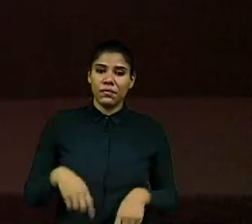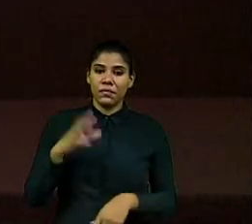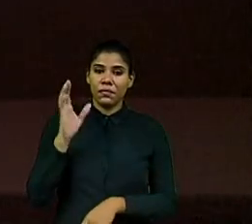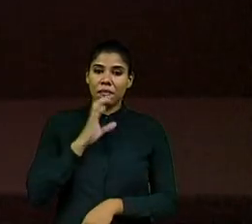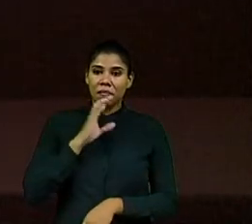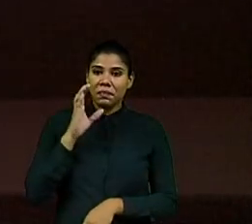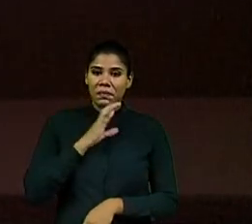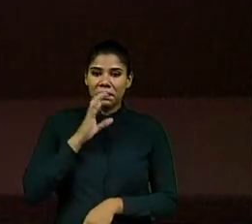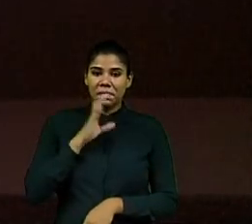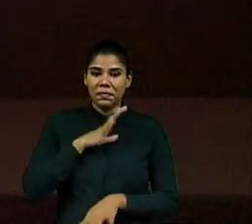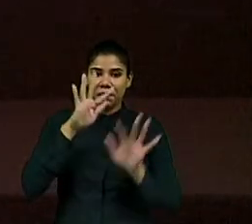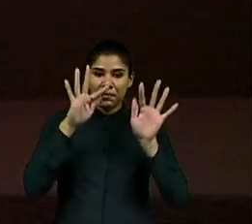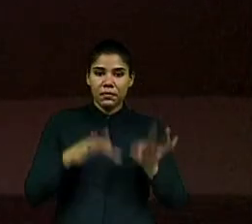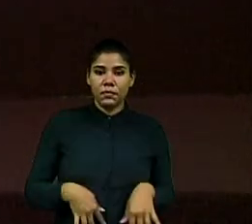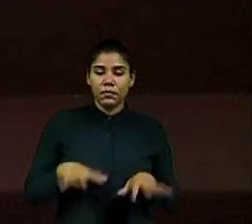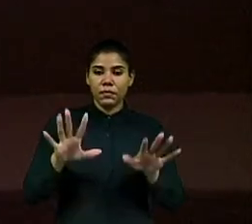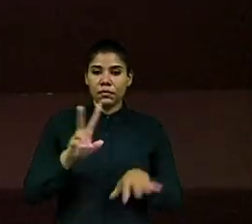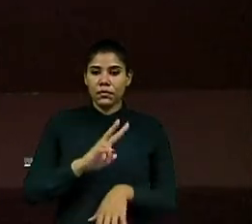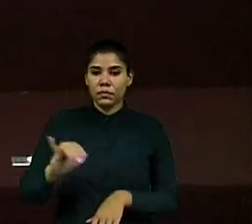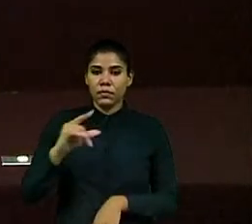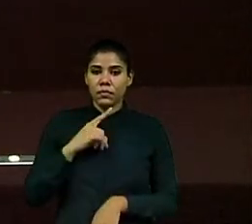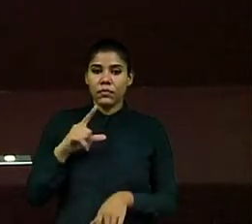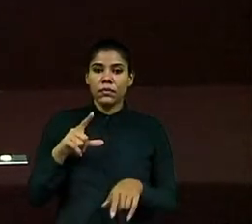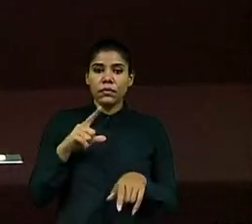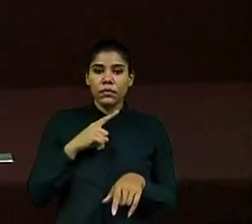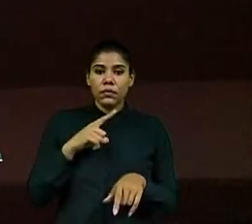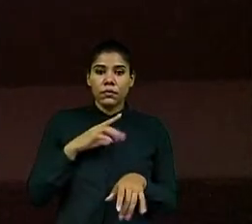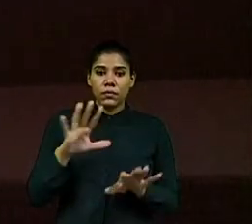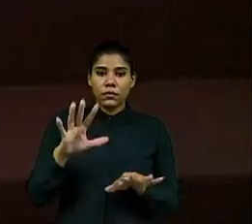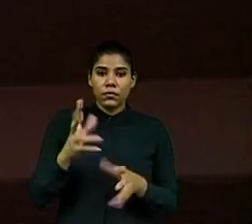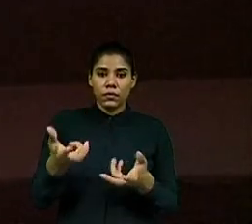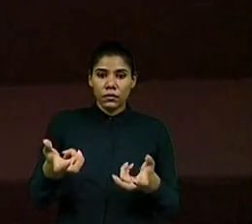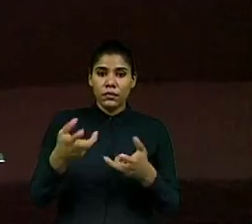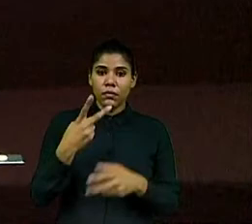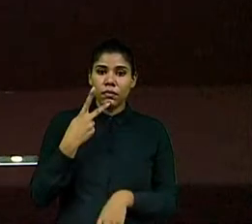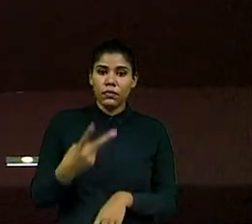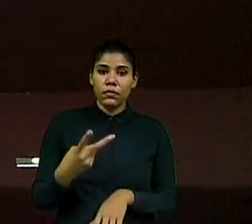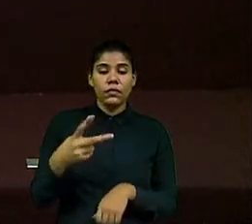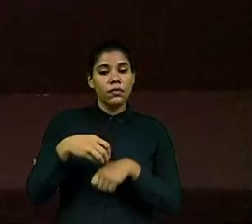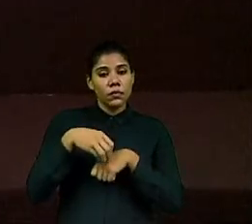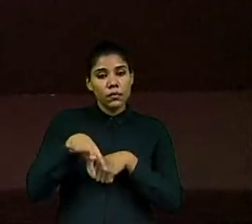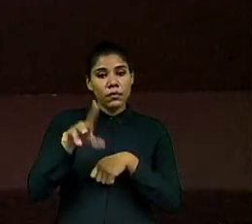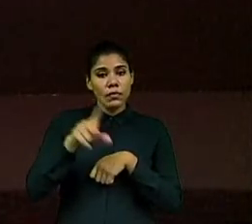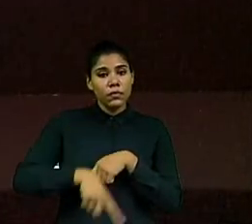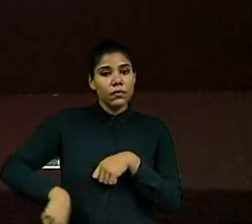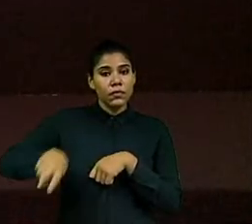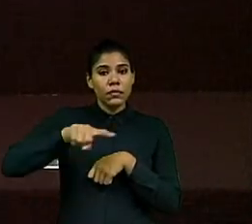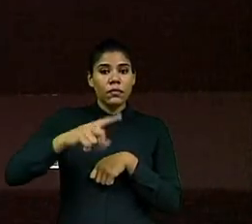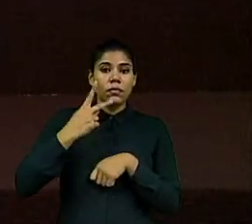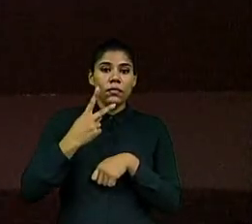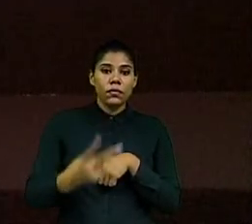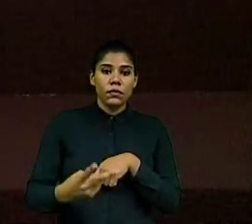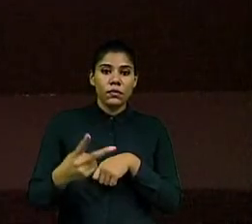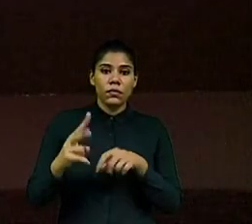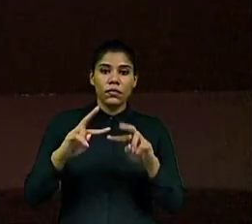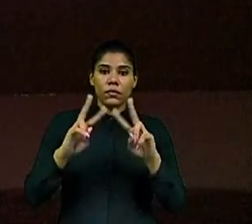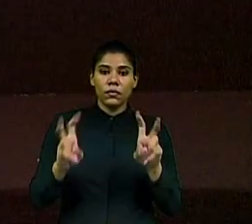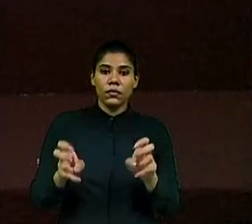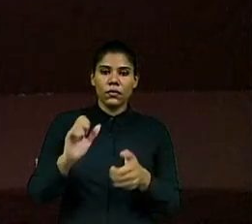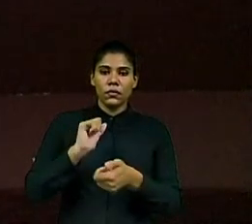mas eu vou também tentar ser bem objetivo mas eu queria fazer uma pequena fala a vocês vou falar sobre atletismo